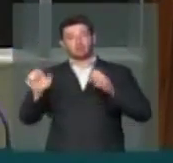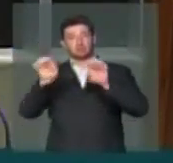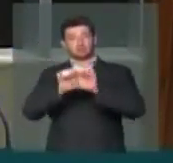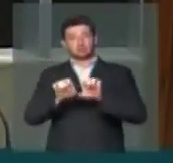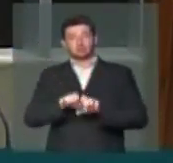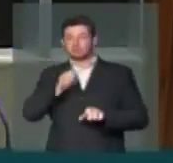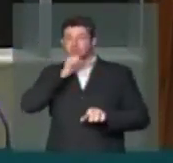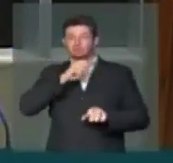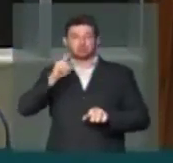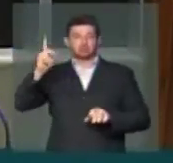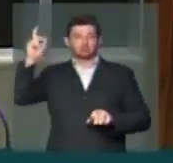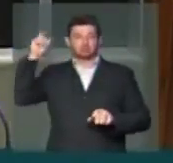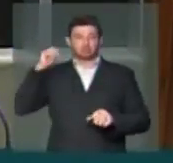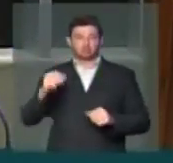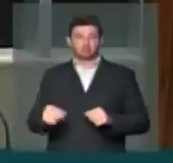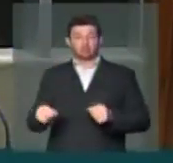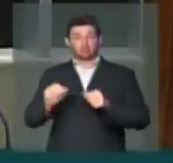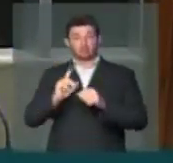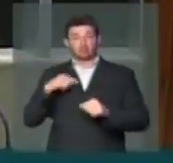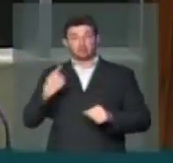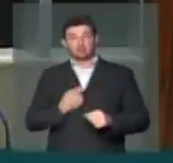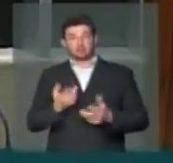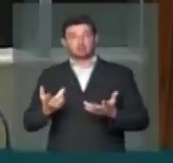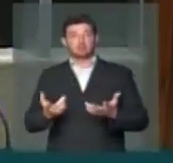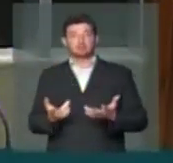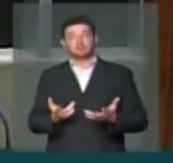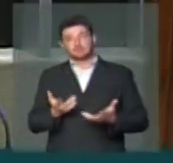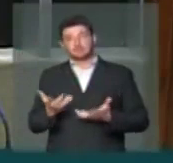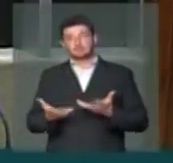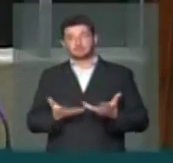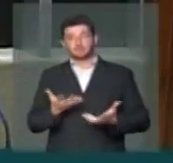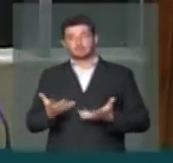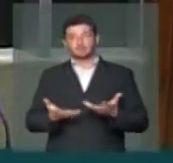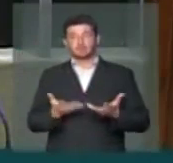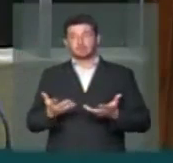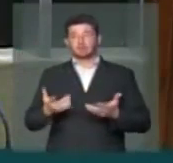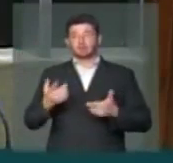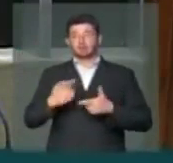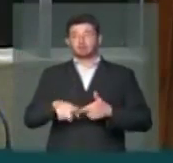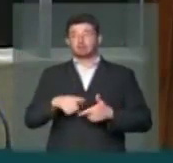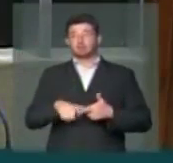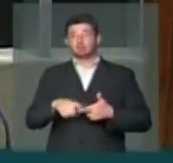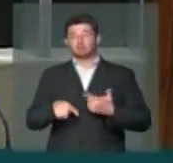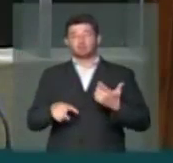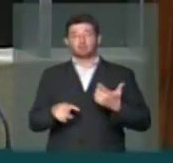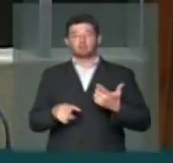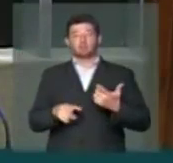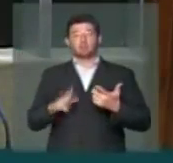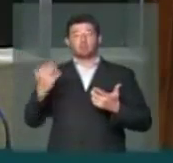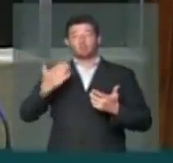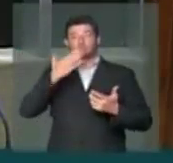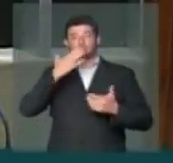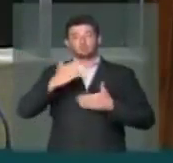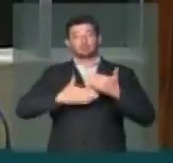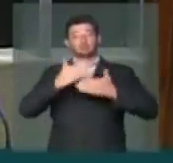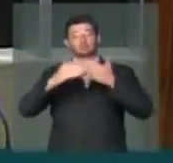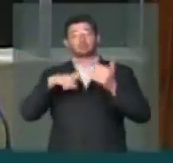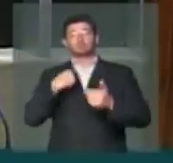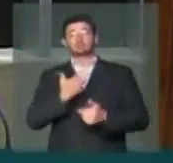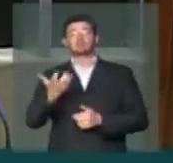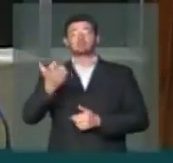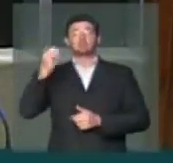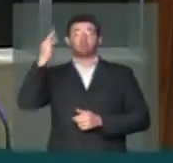estruturais antigos que nos colocam diante do dilema de tipo de desenvolvimento